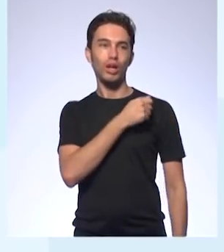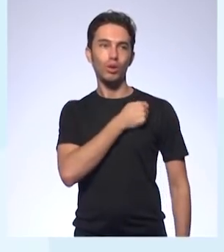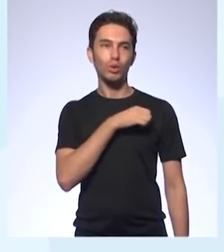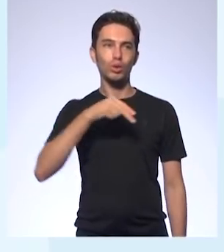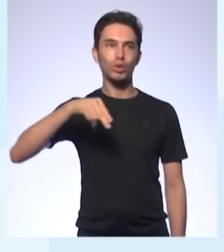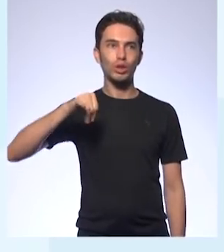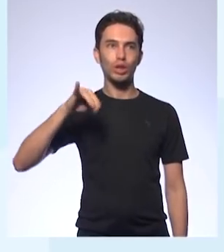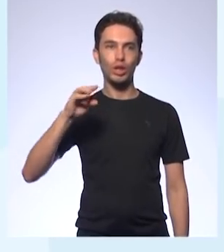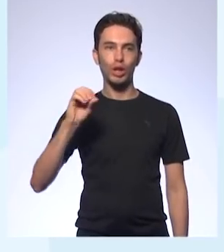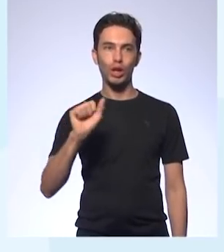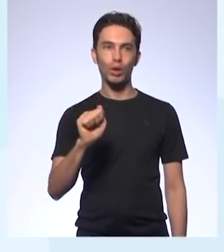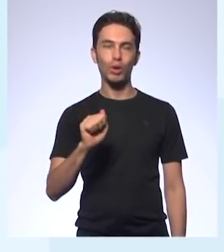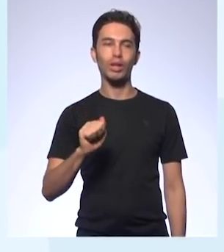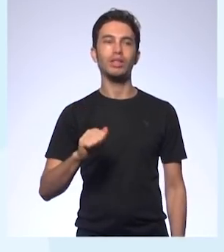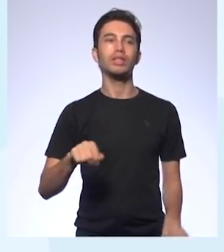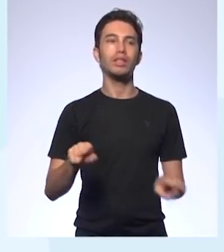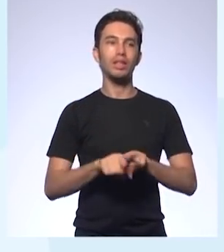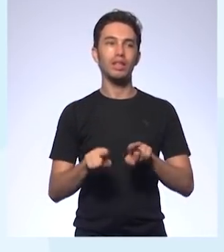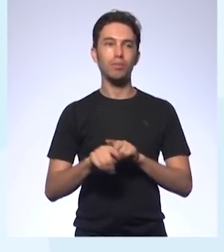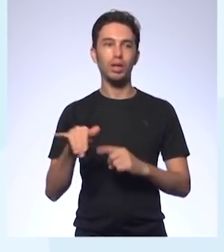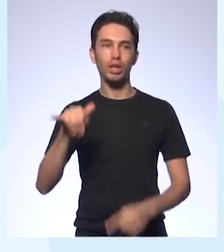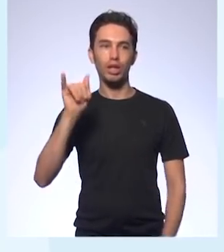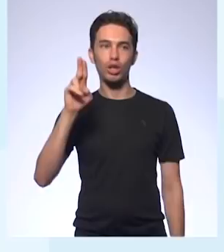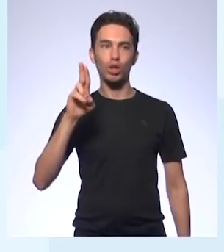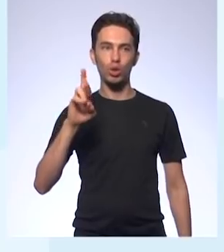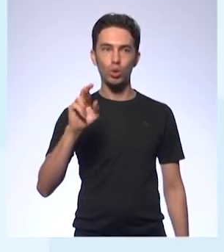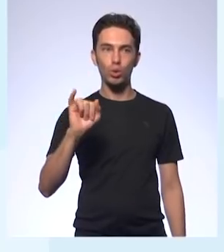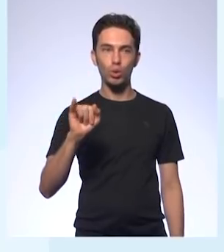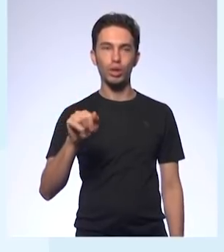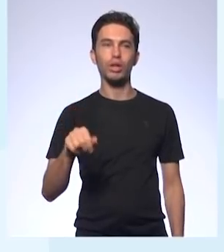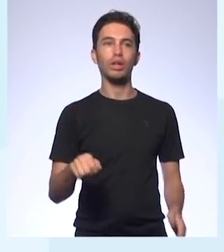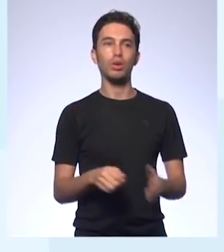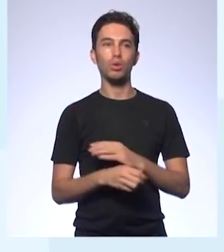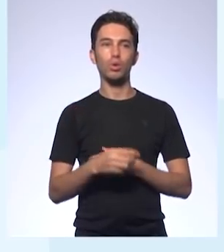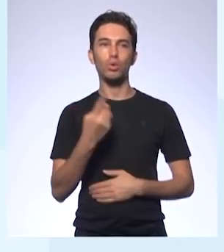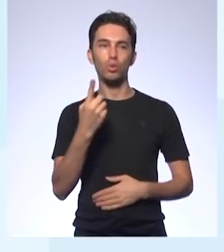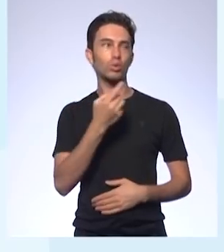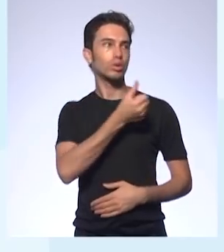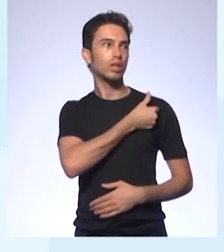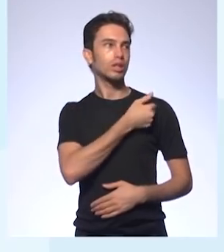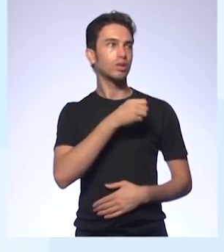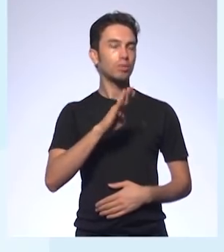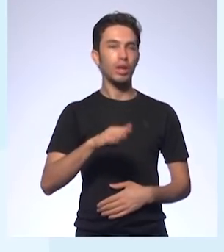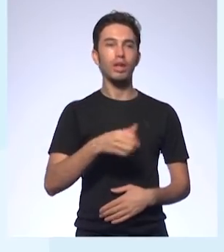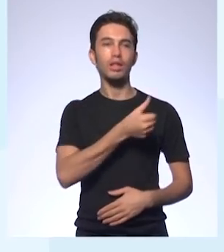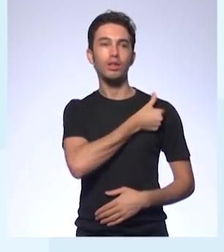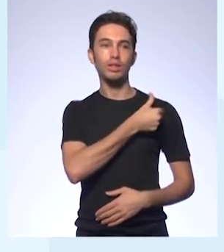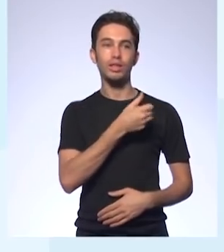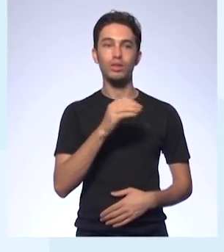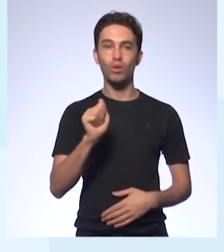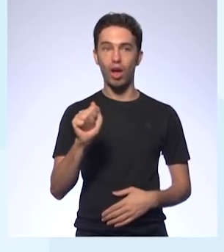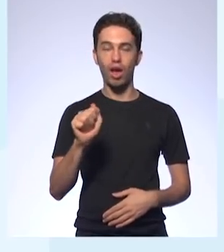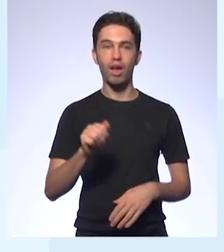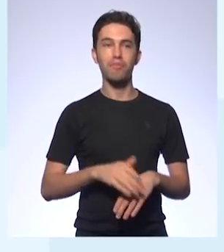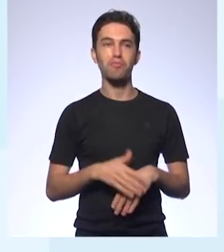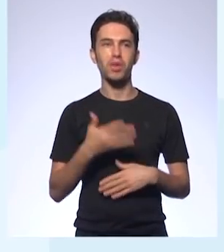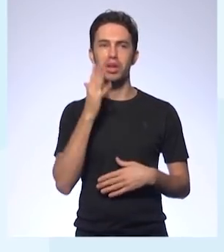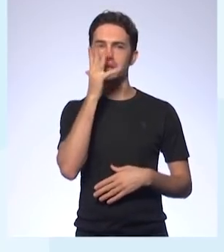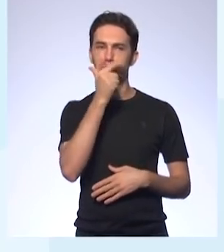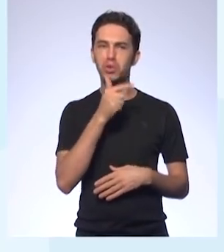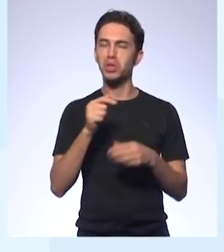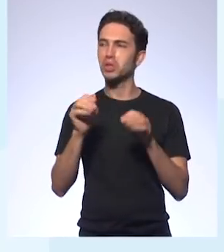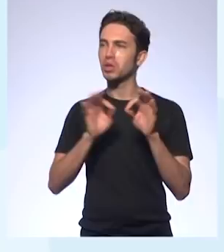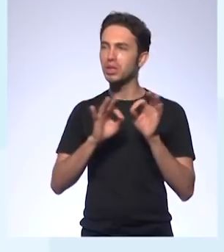do 6º ano B, Yuri dos Santos Martins, do 6º ano A. Excelentes trabalhos. Olha que